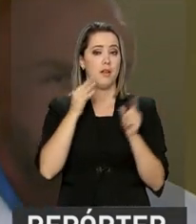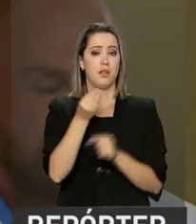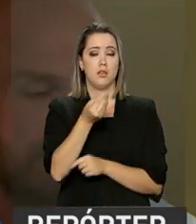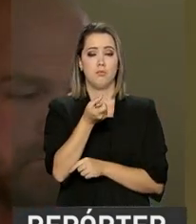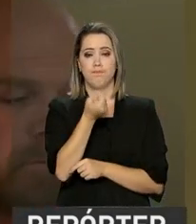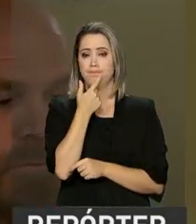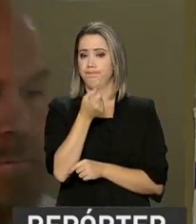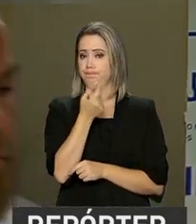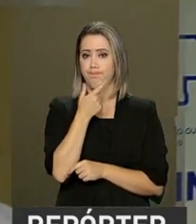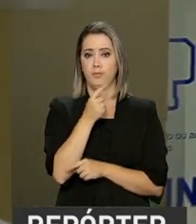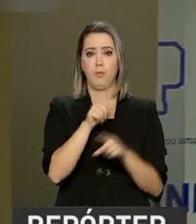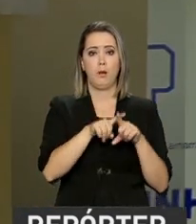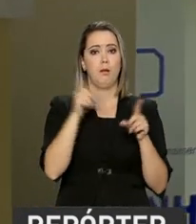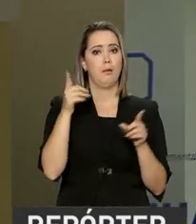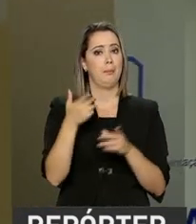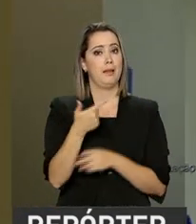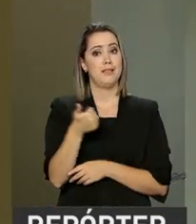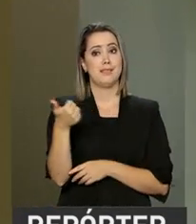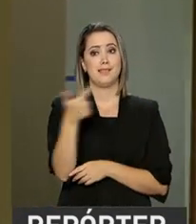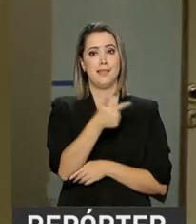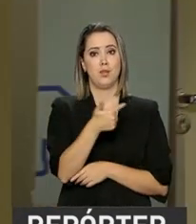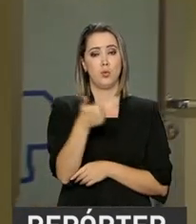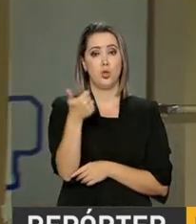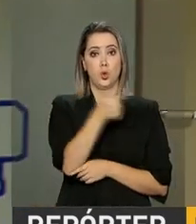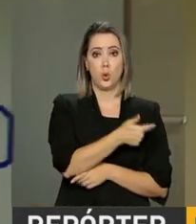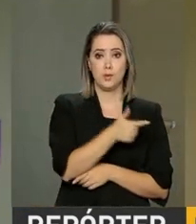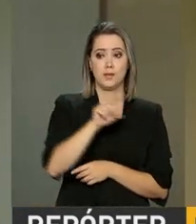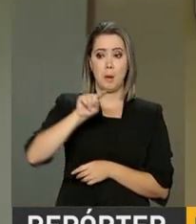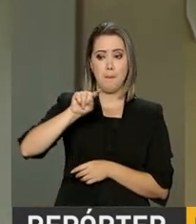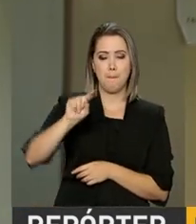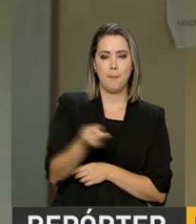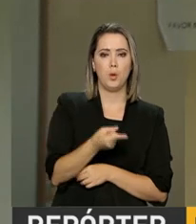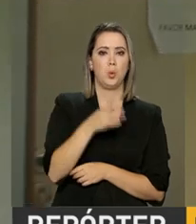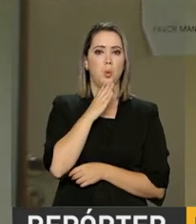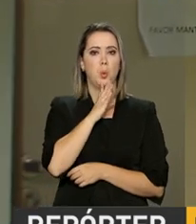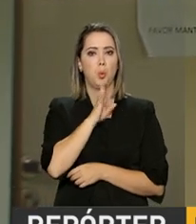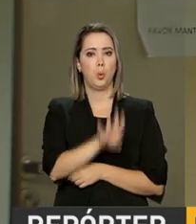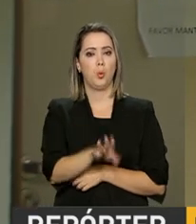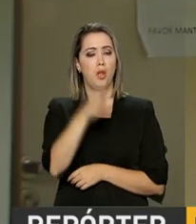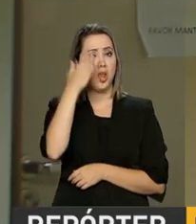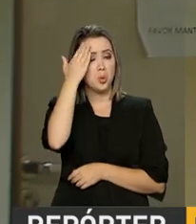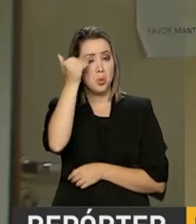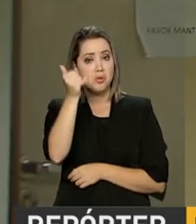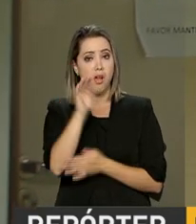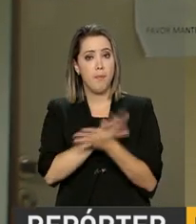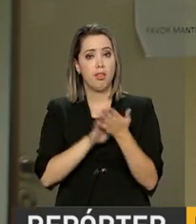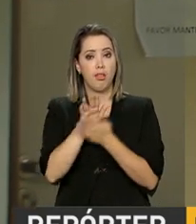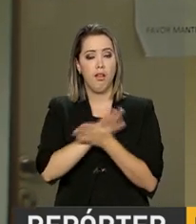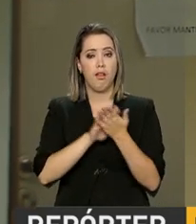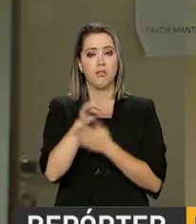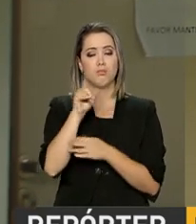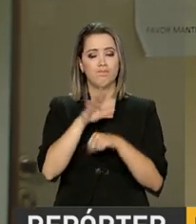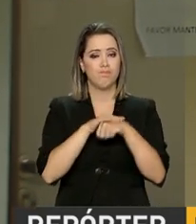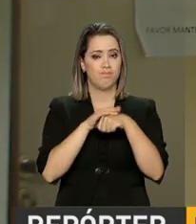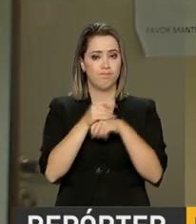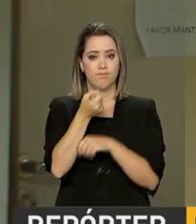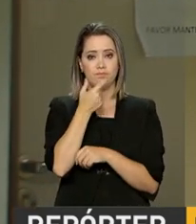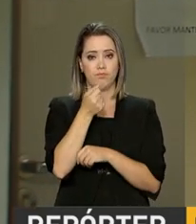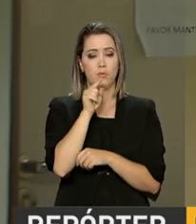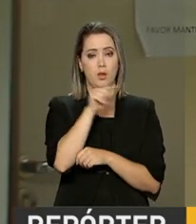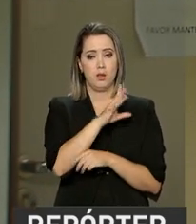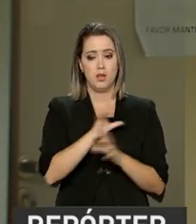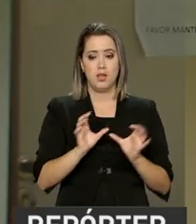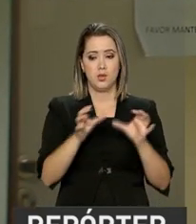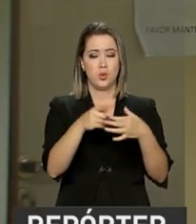de 112.000 desconhecem que são soropositivos são essas pessoas que ainda não recebem o medicamentos que